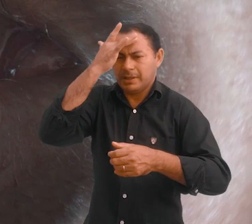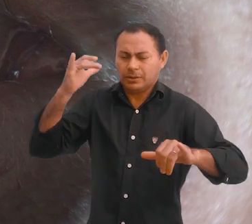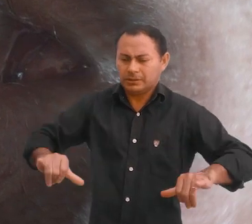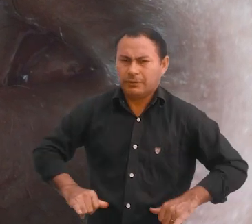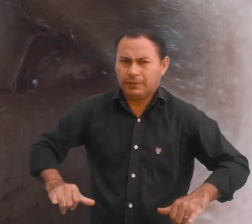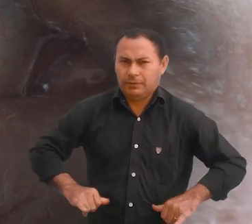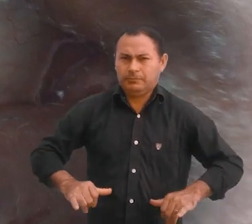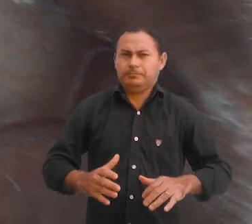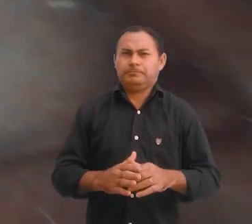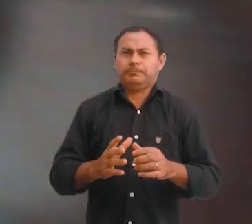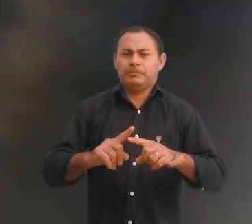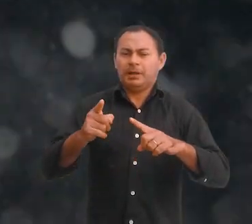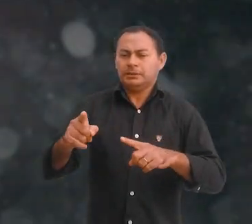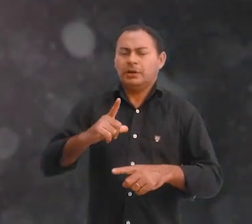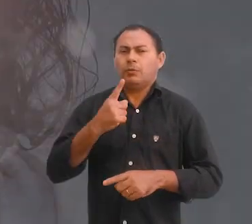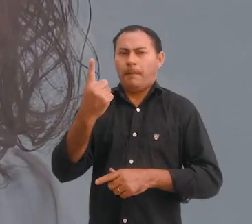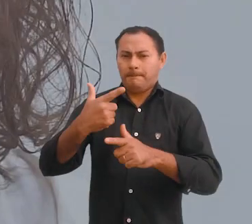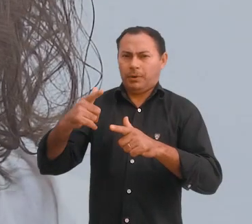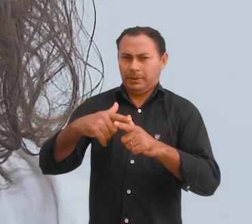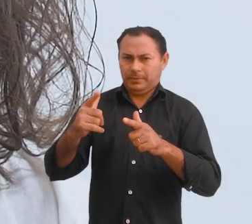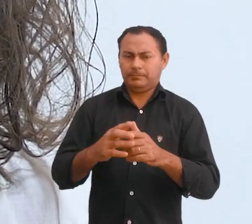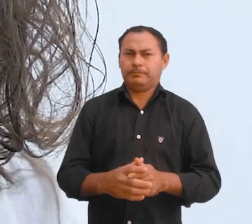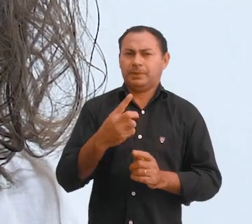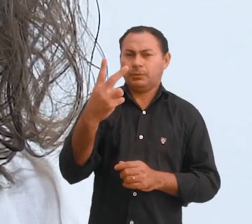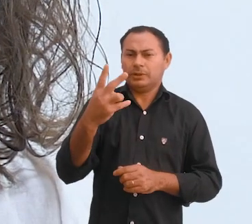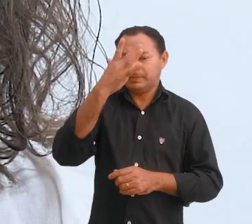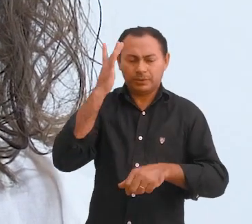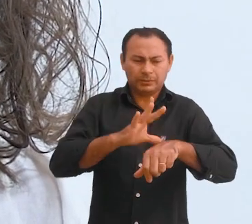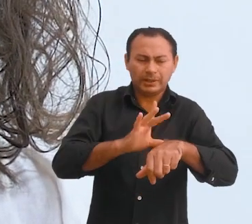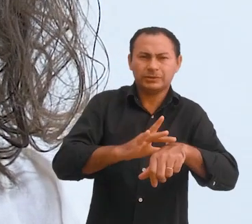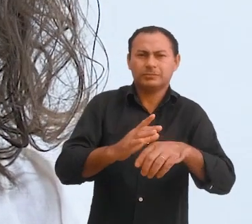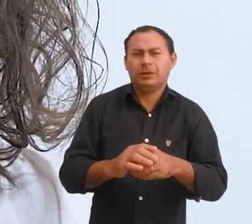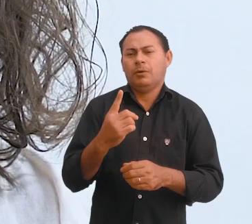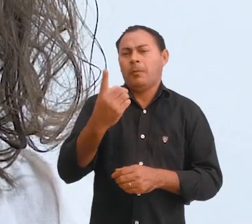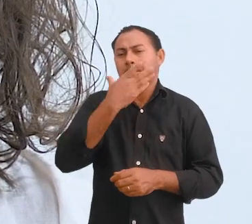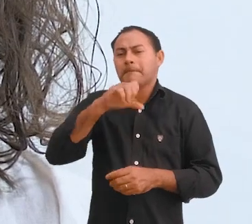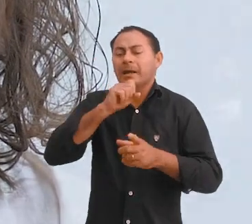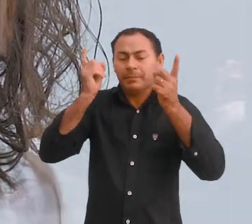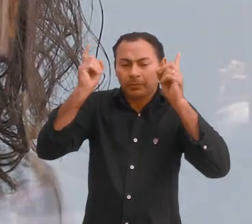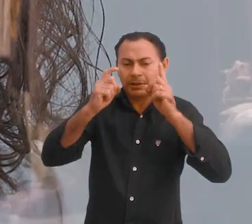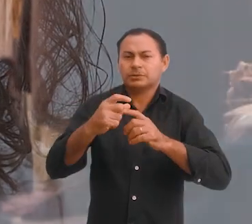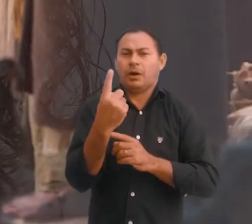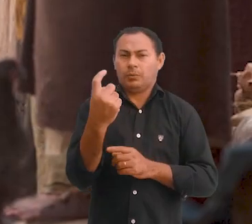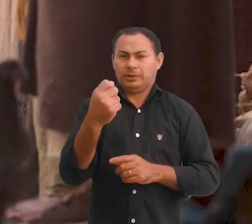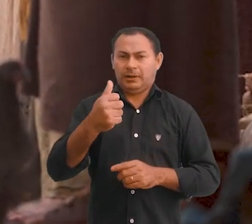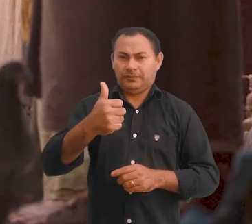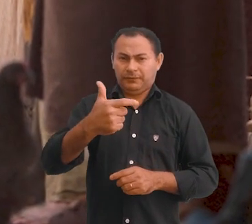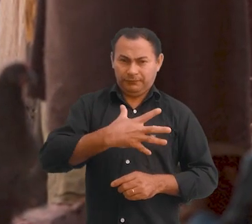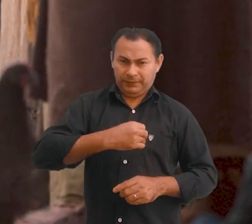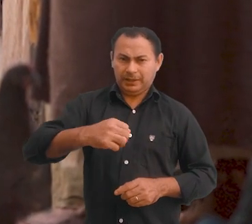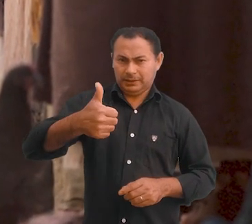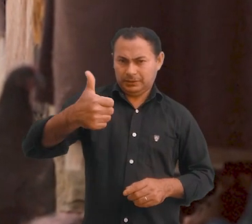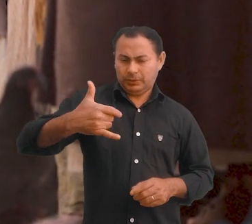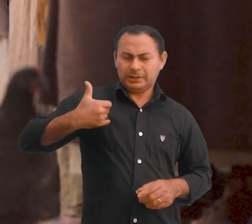dava aos quebrantados e feridos. Só que ali havia um problema. 2 feridos. Um pai desesperado porque sua única